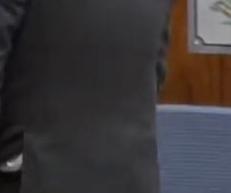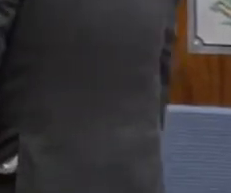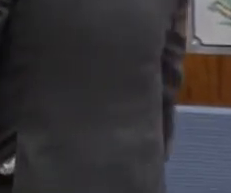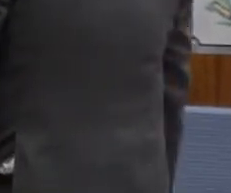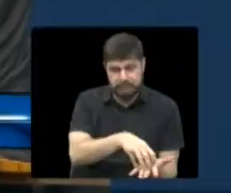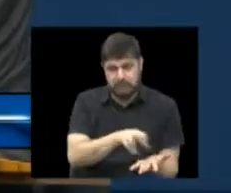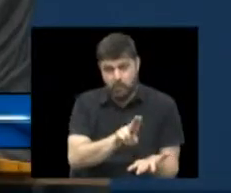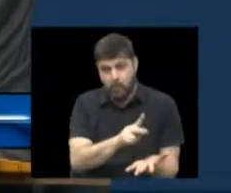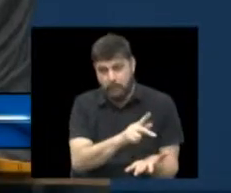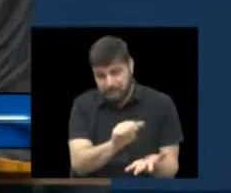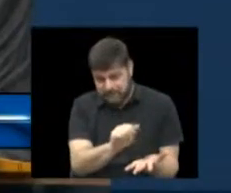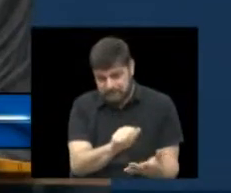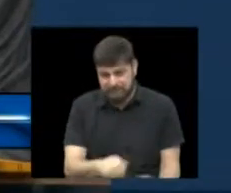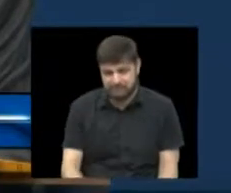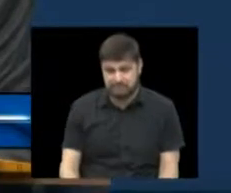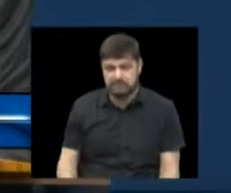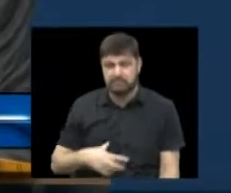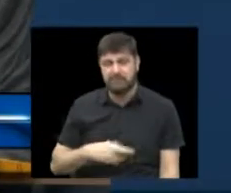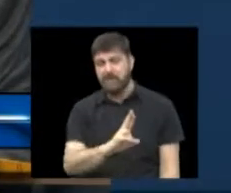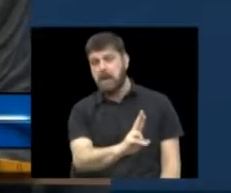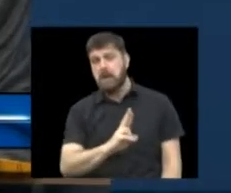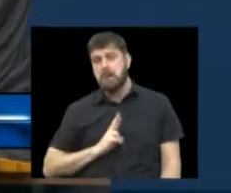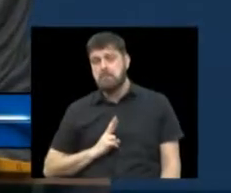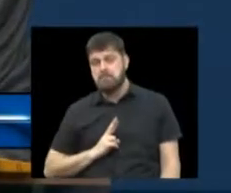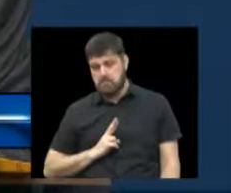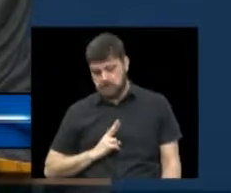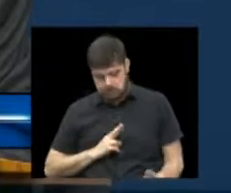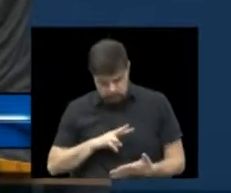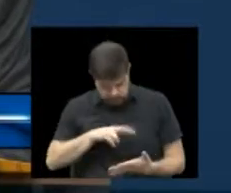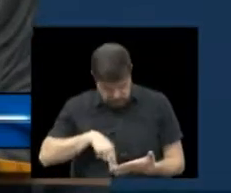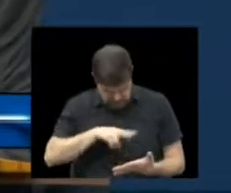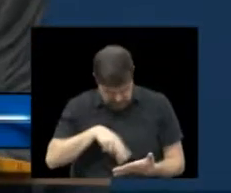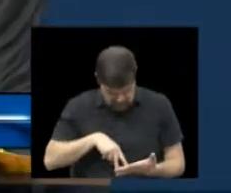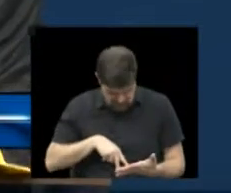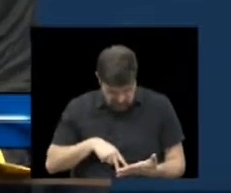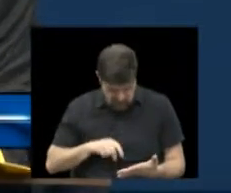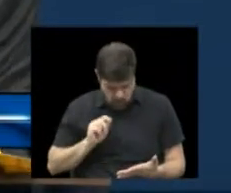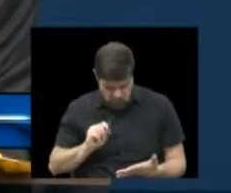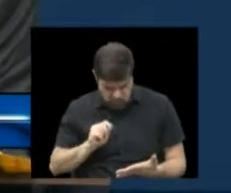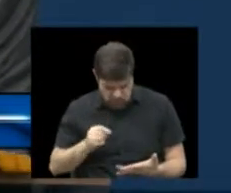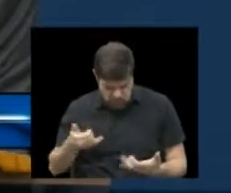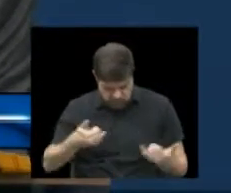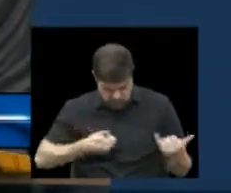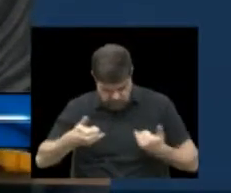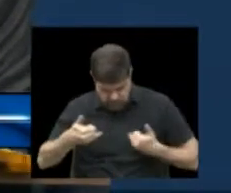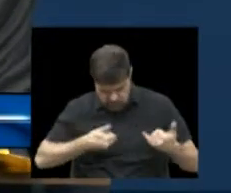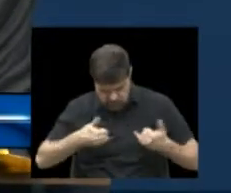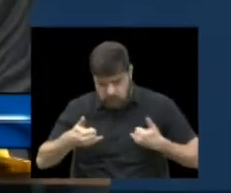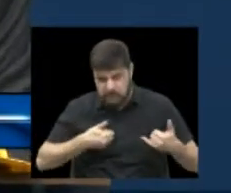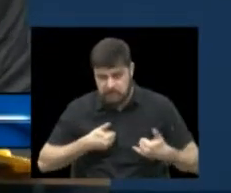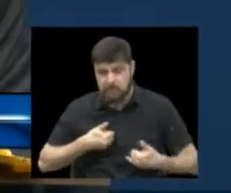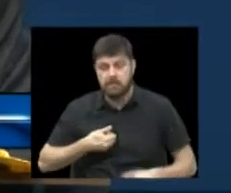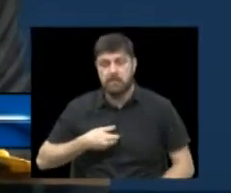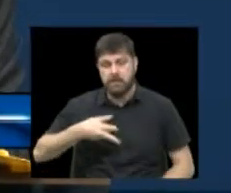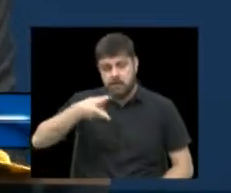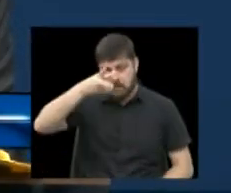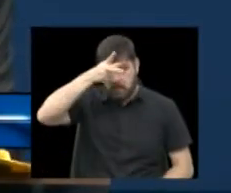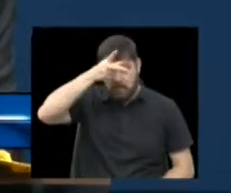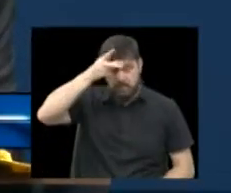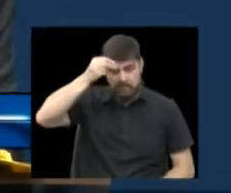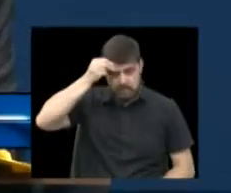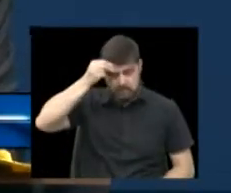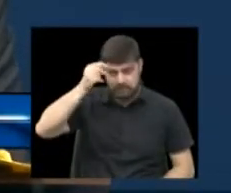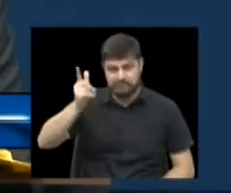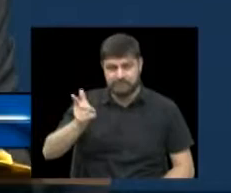da Unicamp. E é isso que eu recebo a resposta da Prefeitura, informando que a Prefeitura